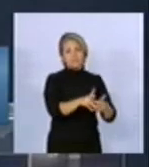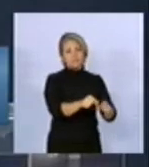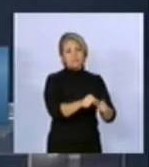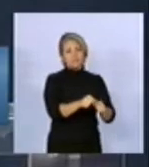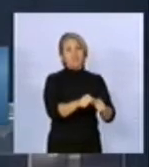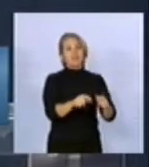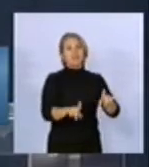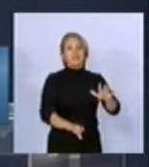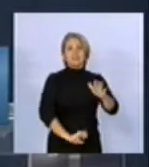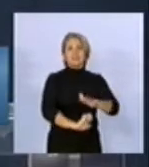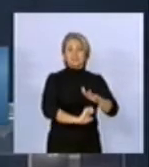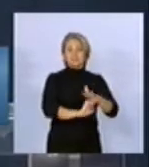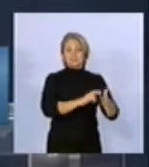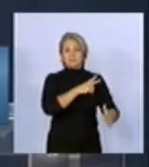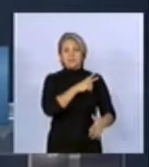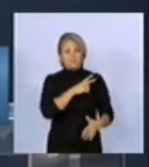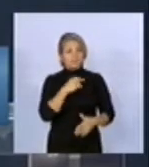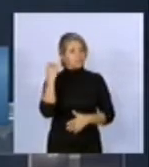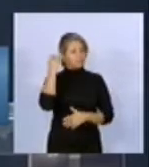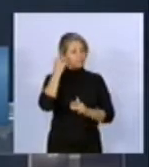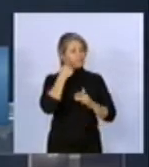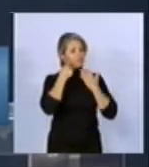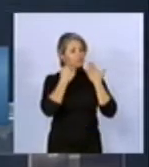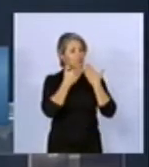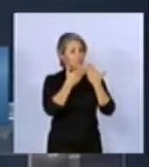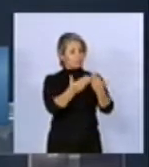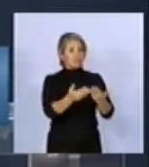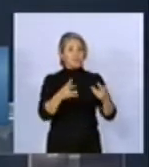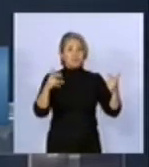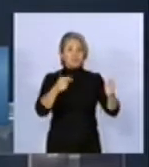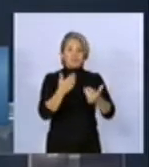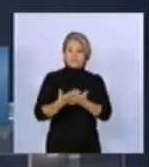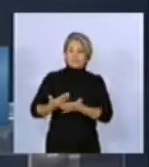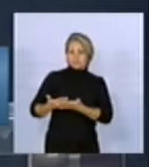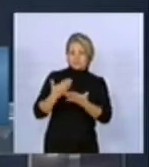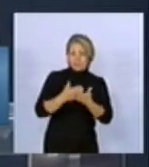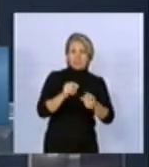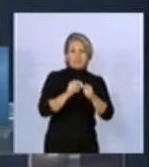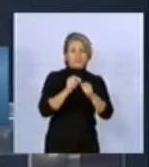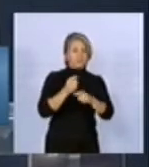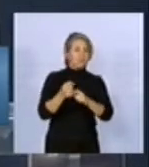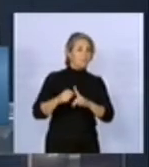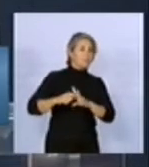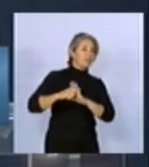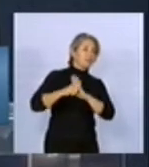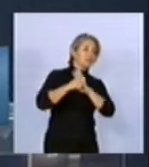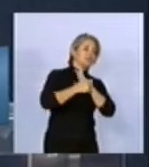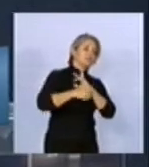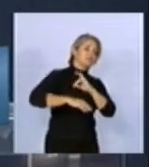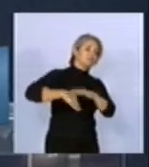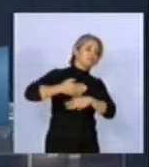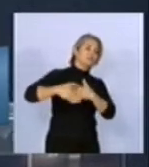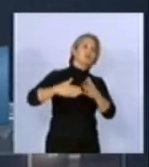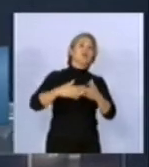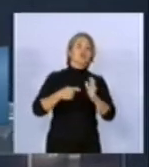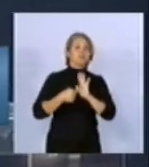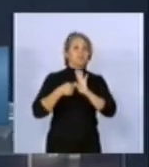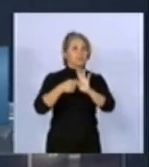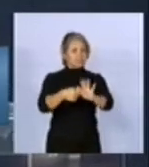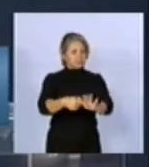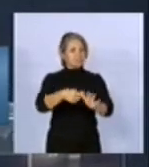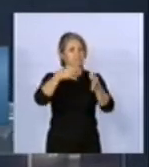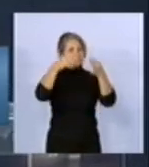esse é o ponto que vale a pena a gente tá ressaltam tudo que foi feito estudado por meses e meses foram levados em